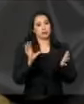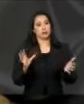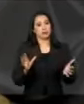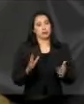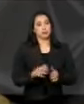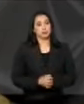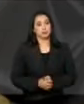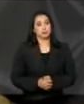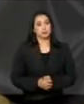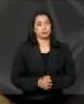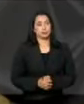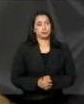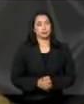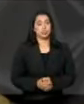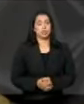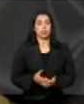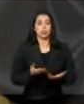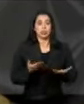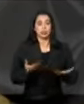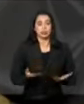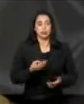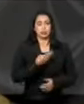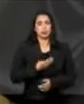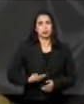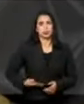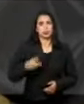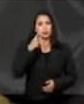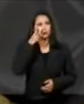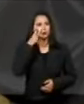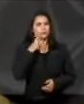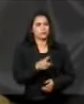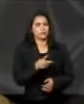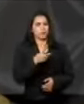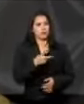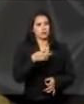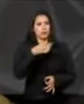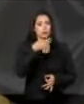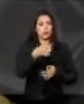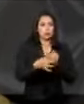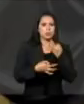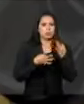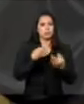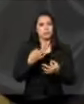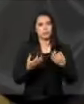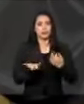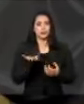Tenho ouvido, senhores ministros, alguns argumentos com os quais eu quero dialogar.